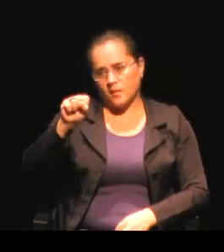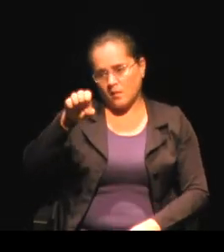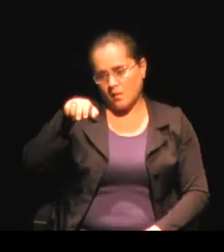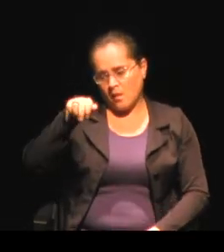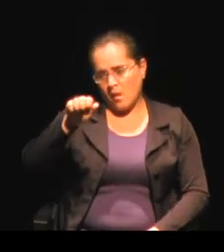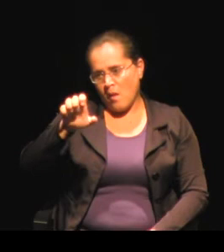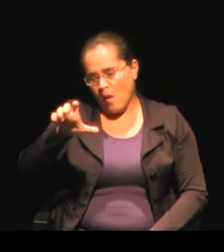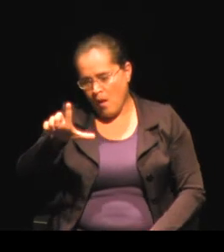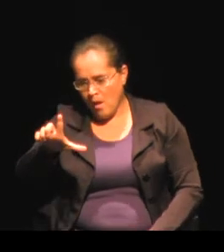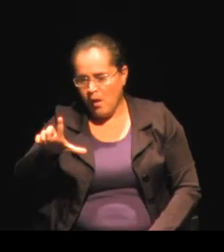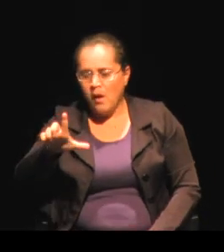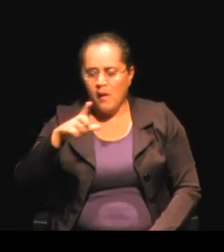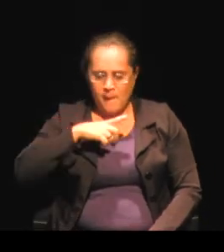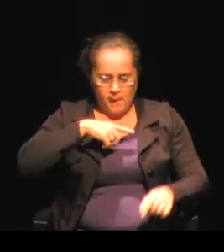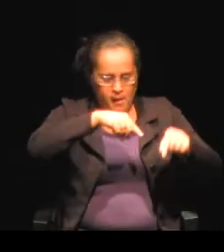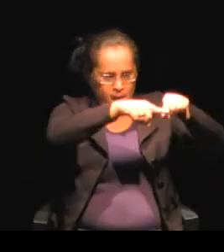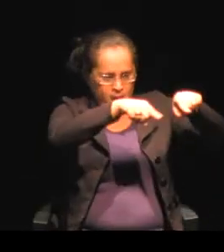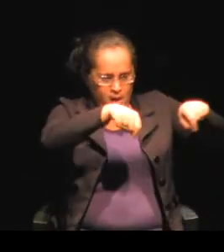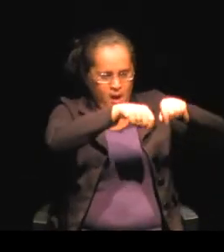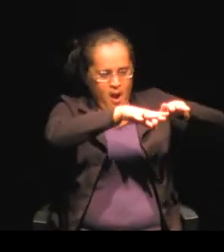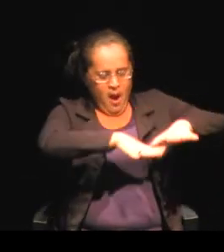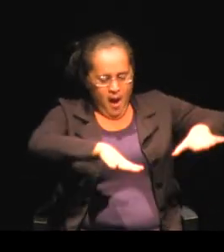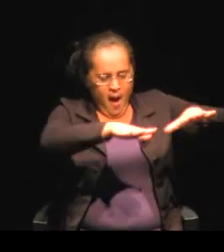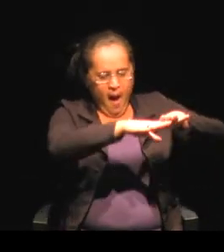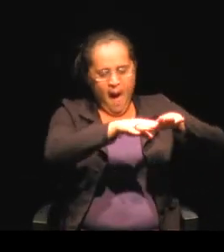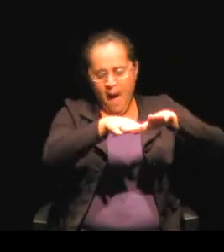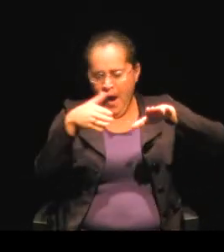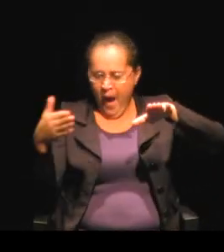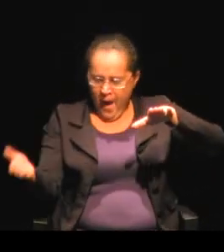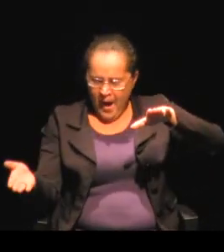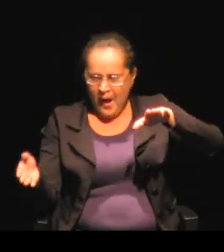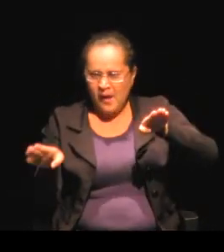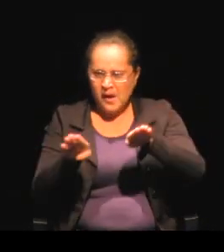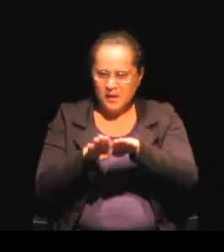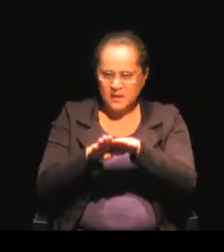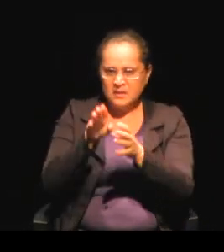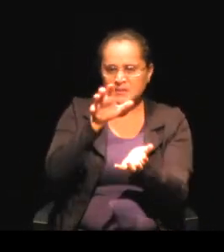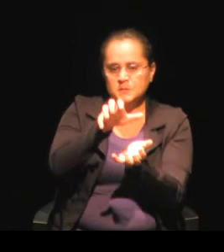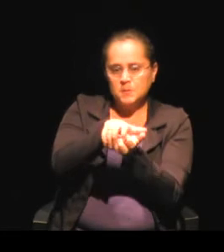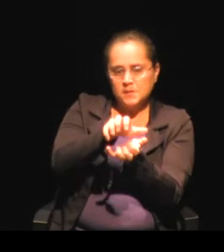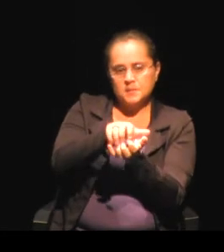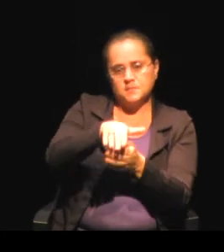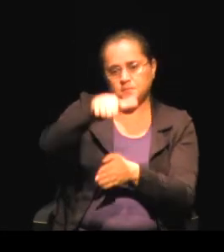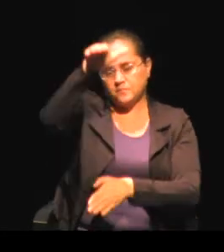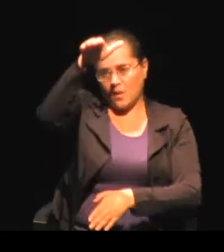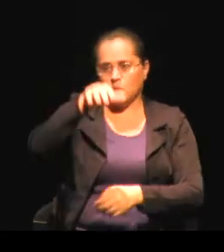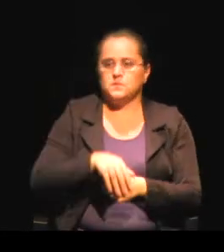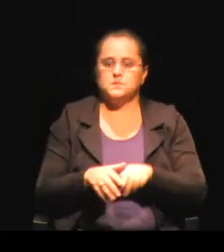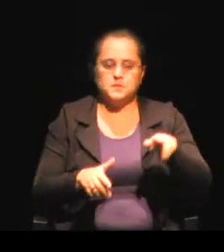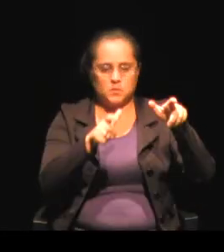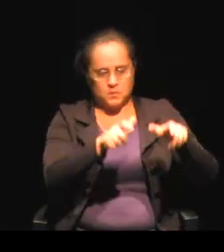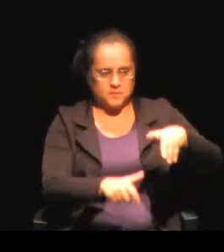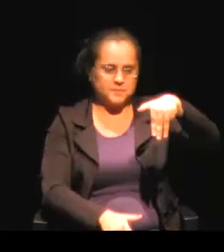do Arsenal, aquela. De tal maneira a fazer um grande espaço público aqui, ao lado do outro grande espaço público do Recife, que